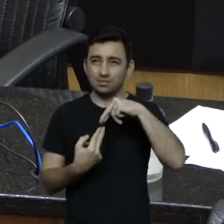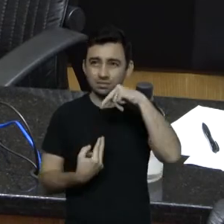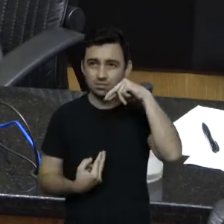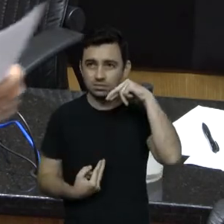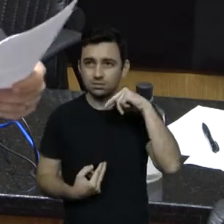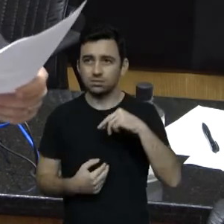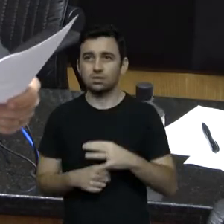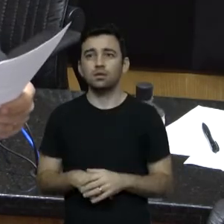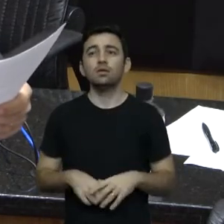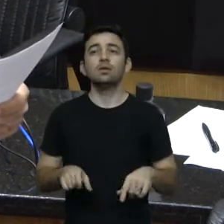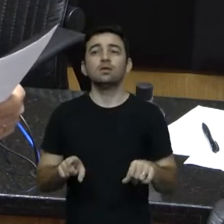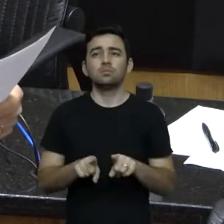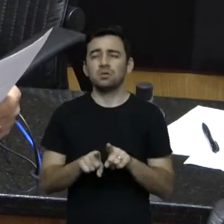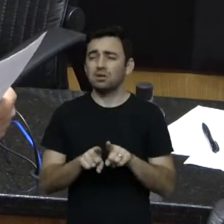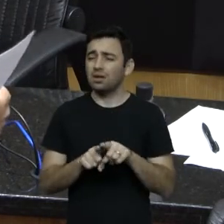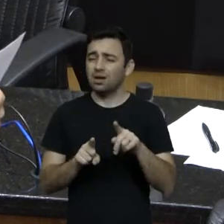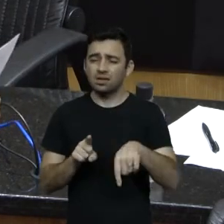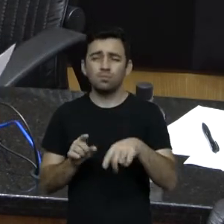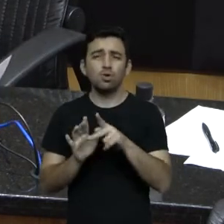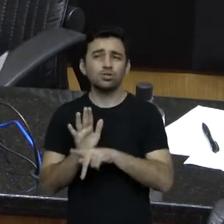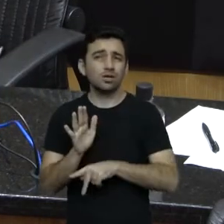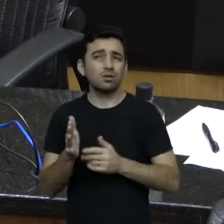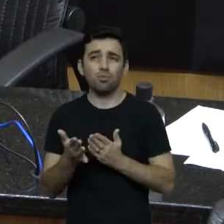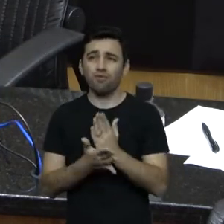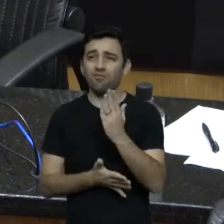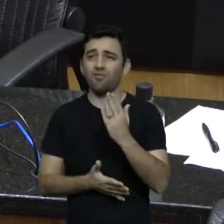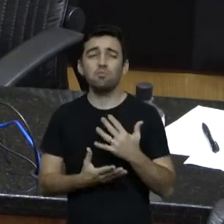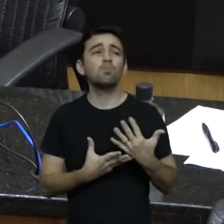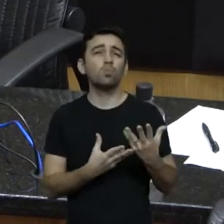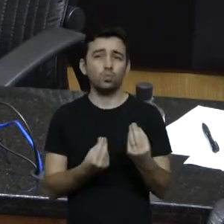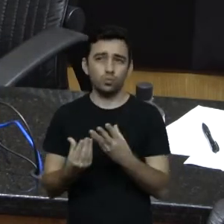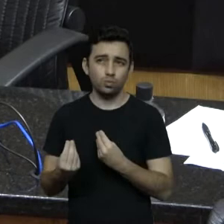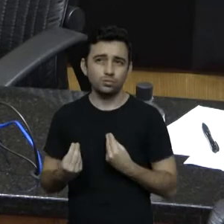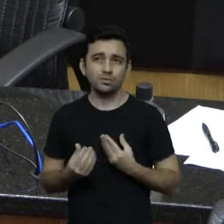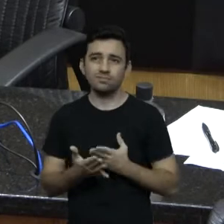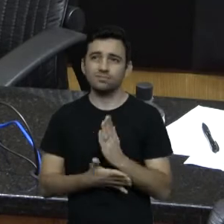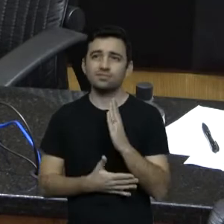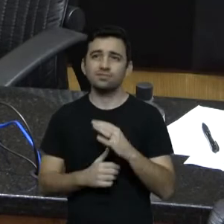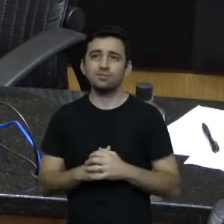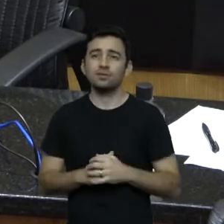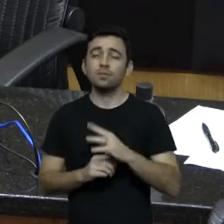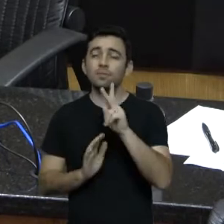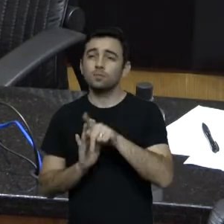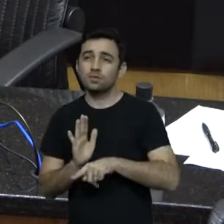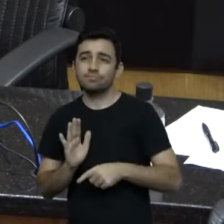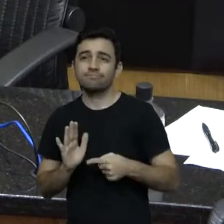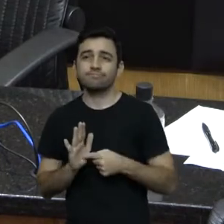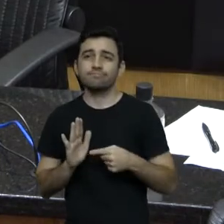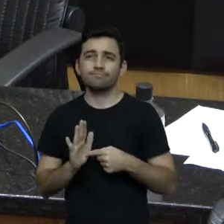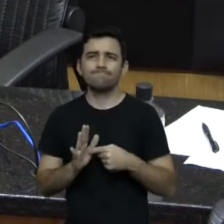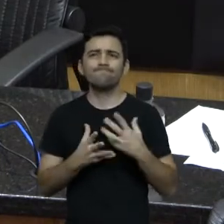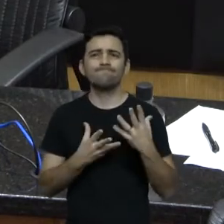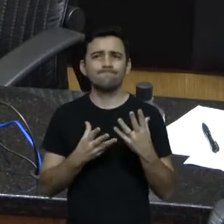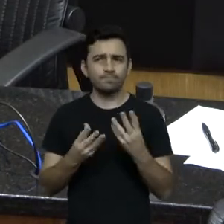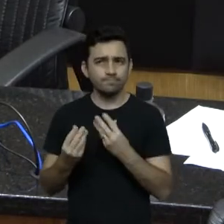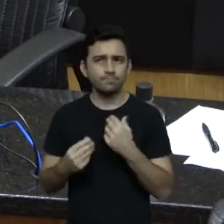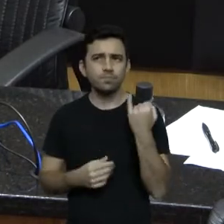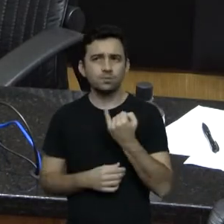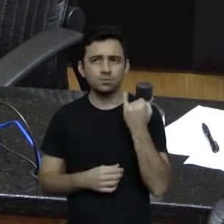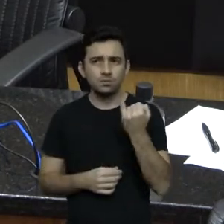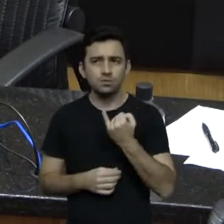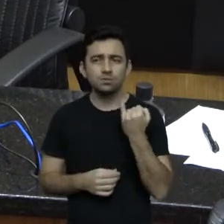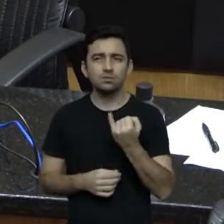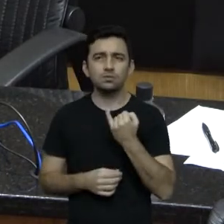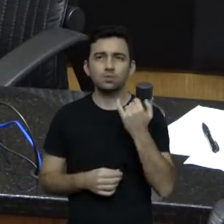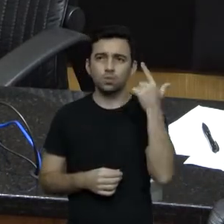projeto esse que nós aprovamos aqui entre tantos outros projetos muito importantes que a gente